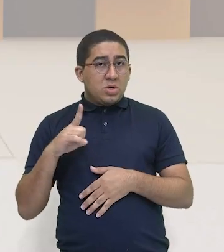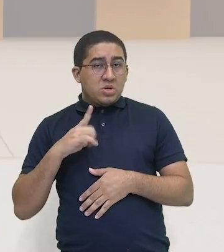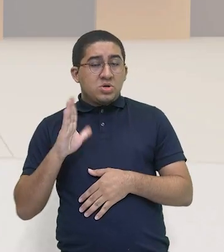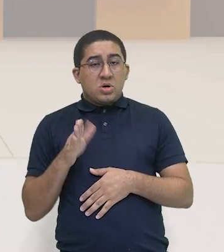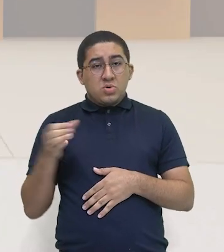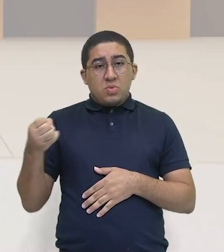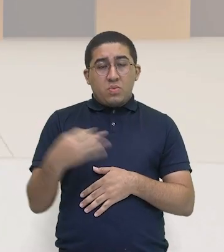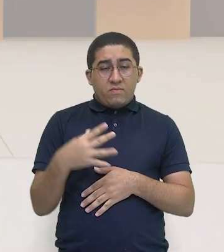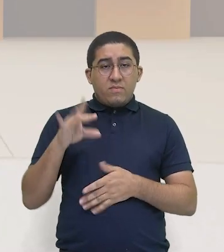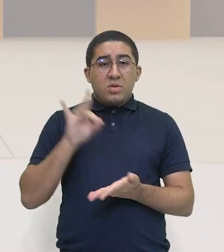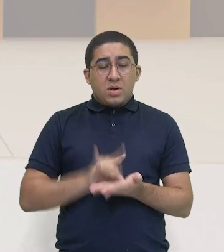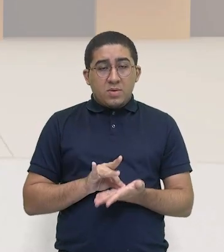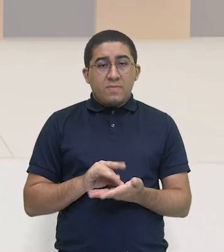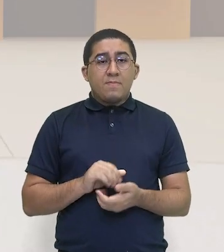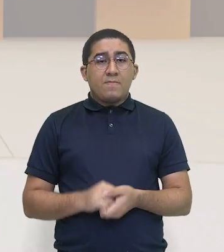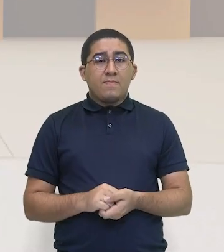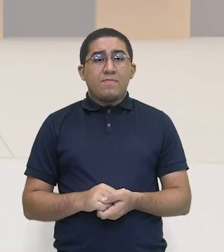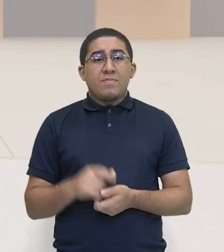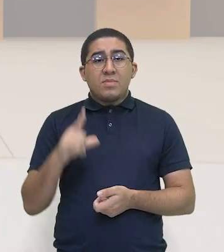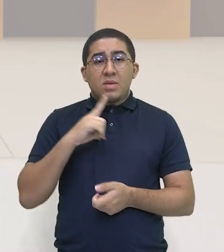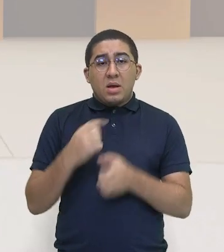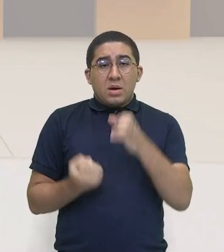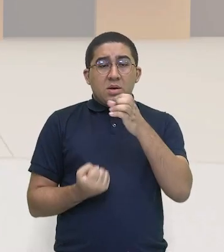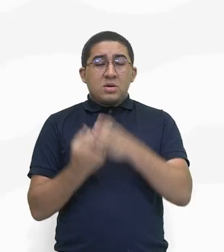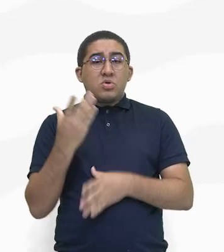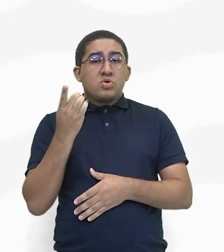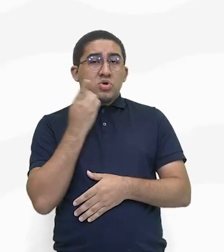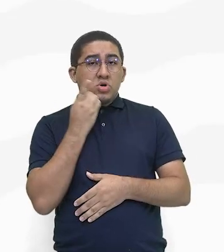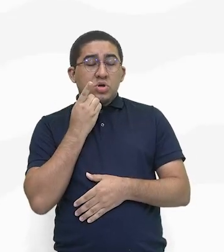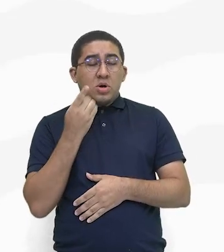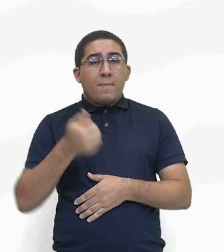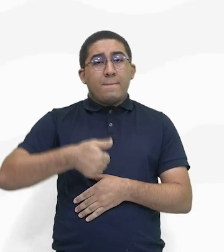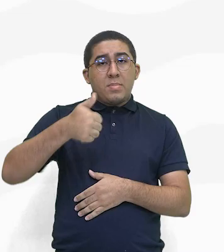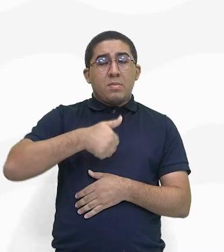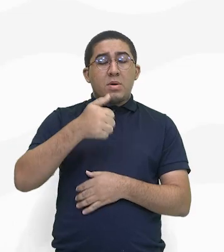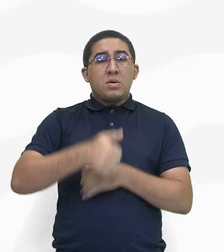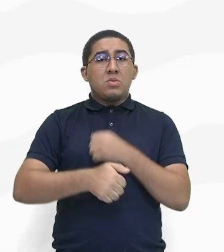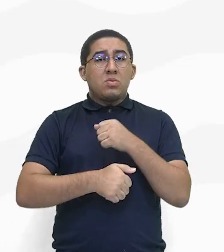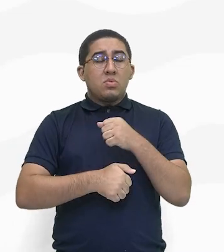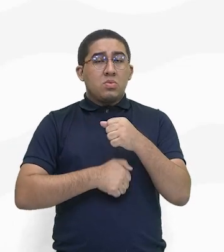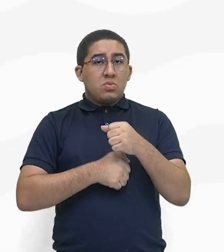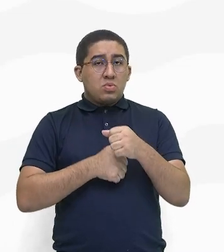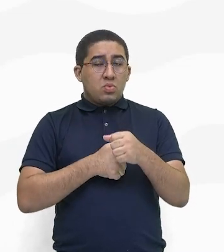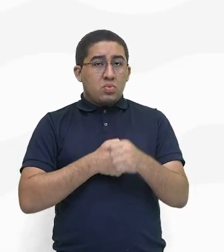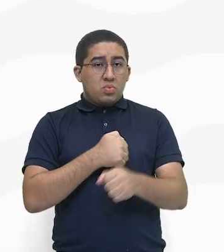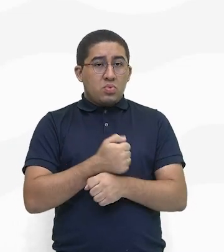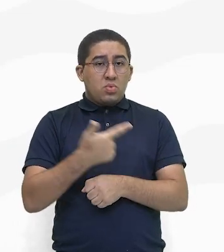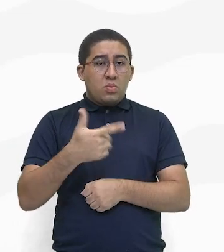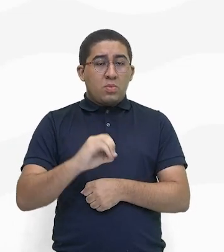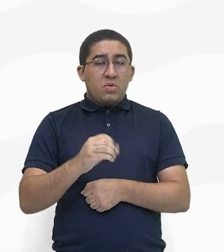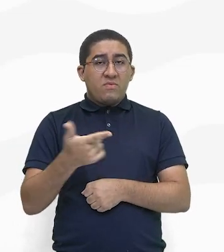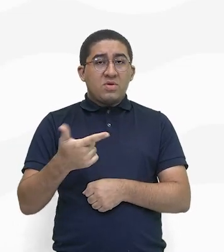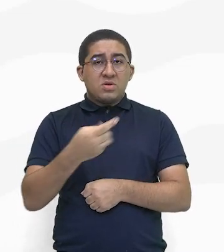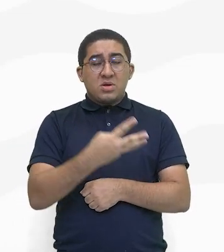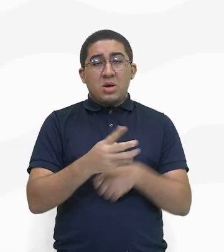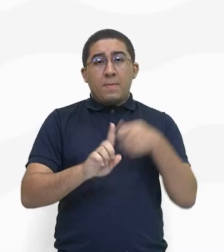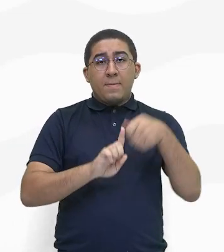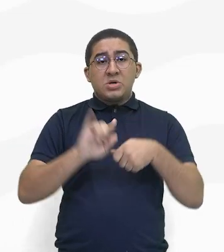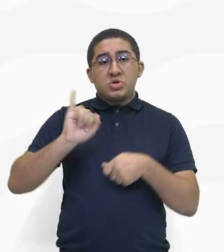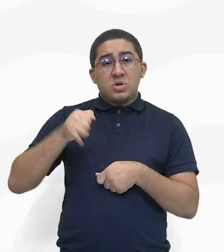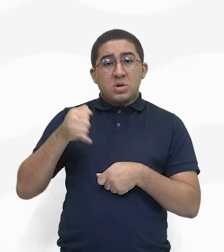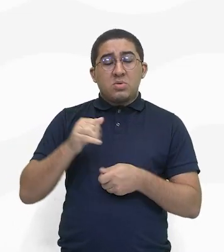que bacana. Nós tivemos aí a criação, no dia 1º de janeiro de 2023, do Ministério dos Povos